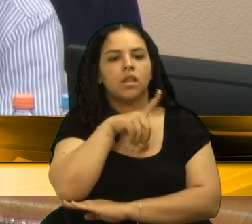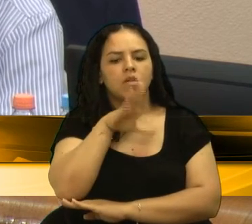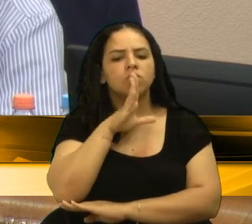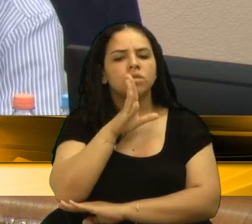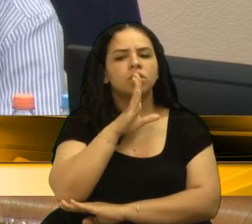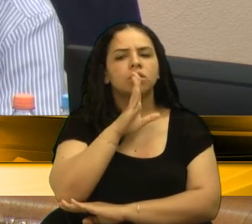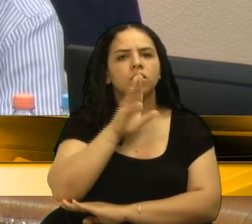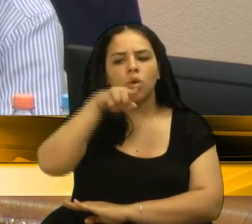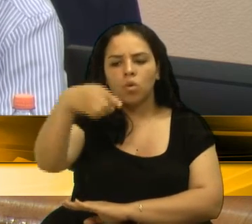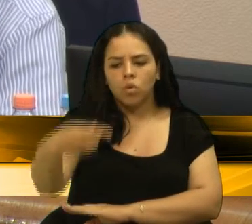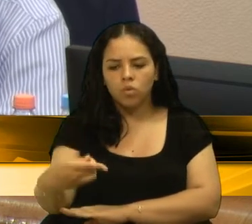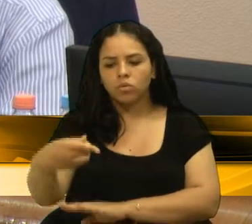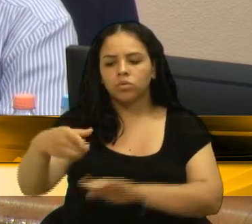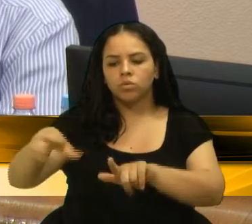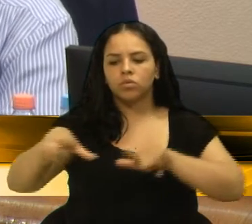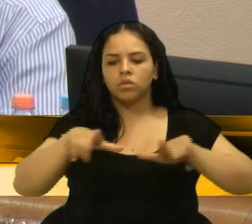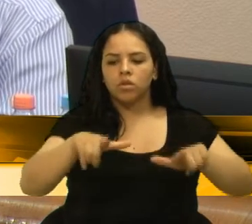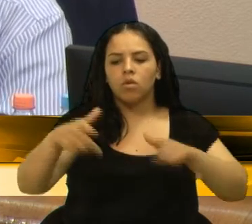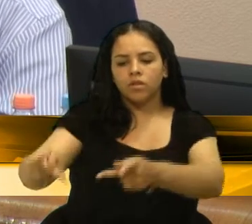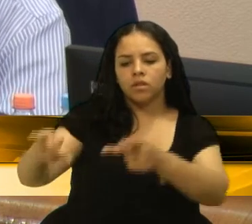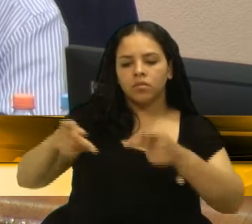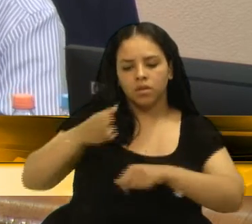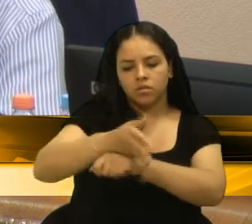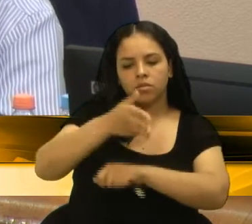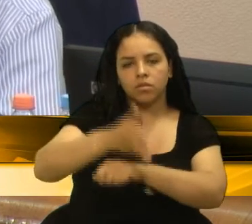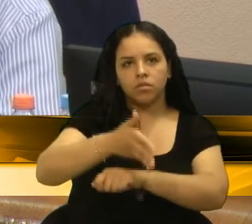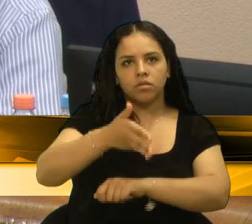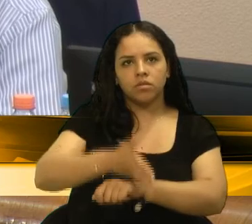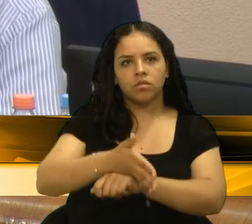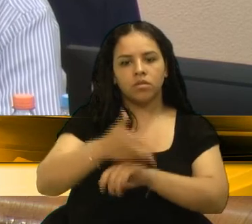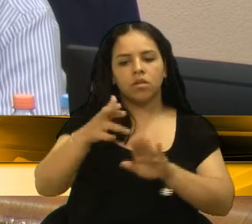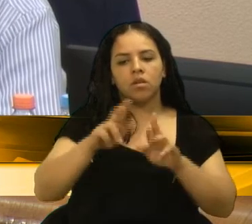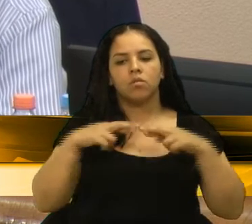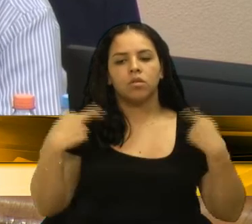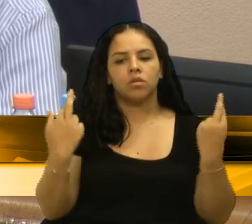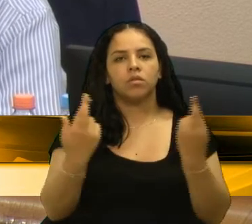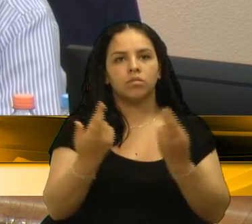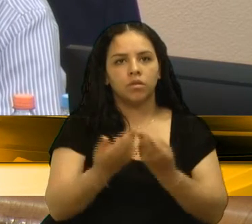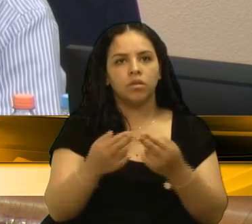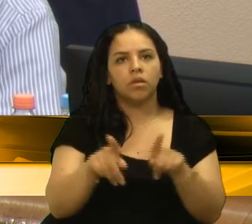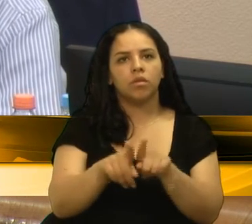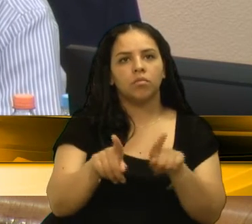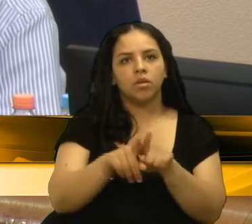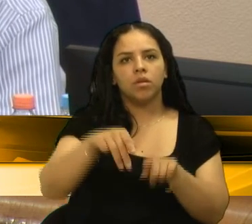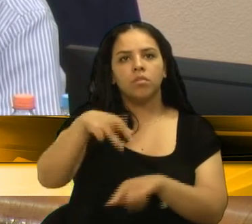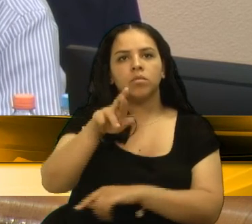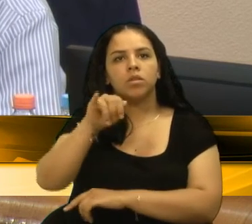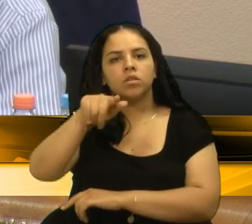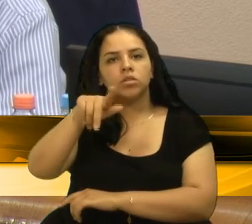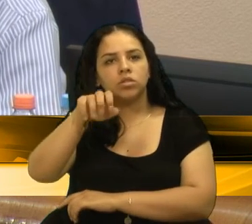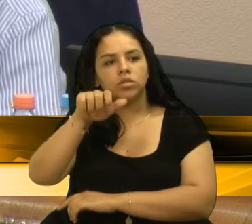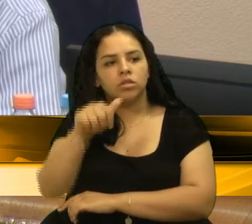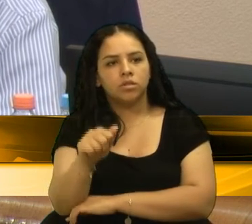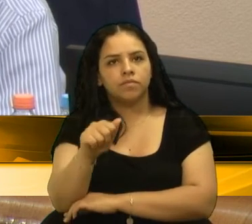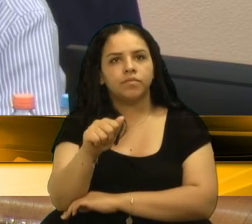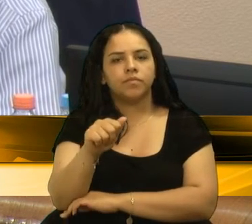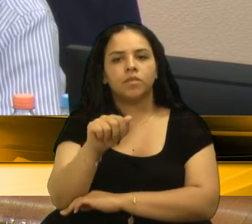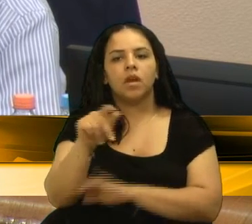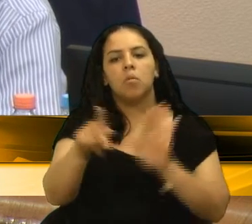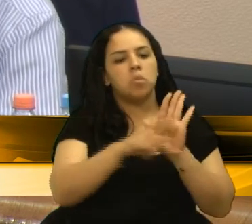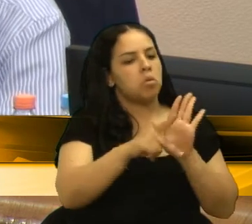de que outras entidades foram convidadas à participação da nossa mesma reunião pública? Senhora Mirângela, várias entidades, inclusive a própria Câmara